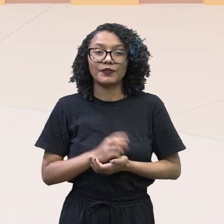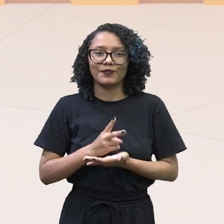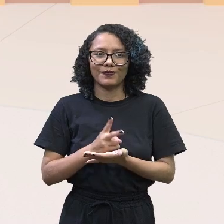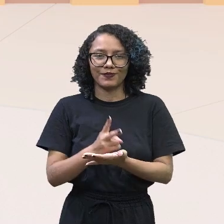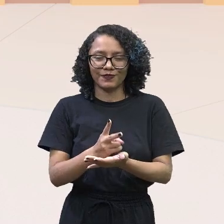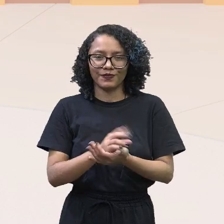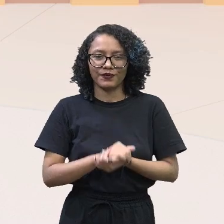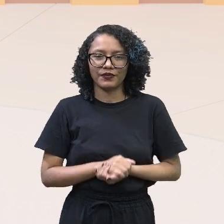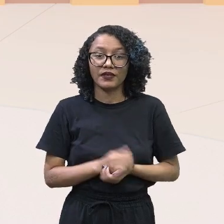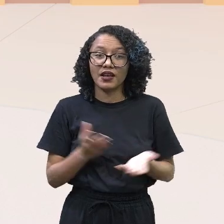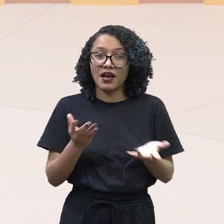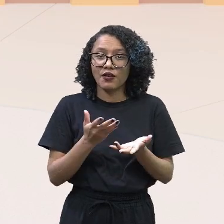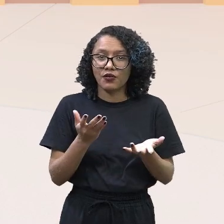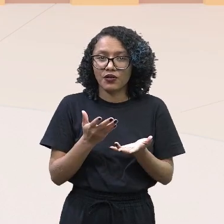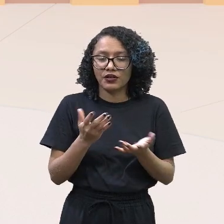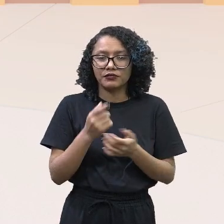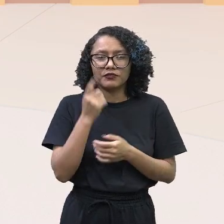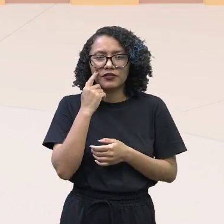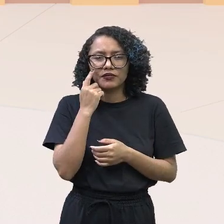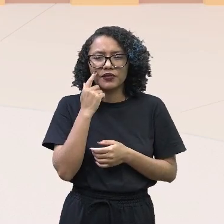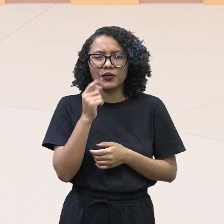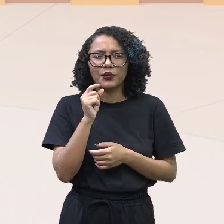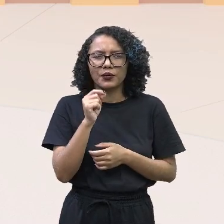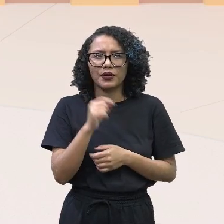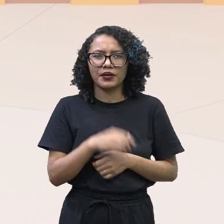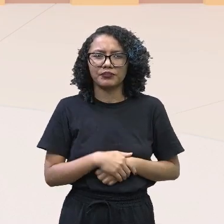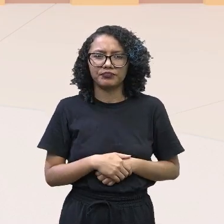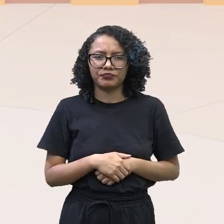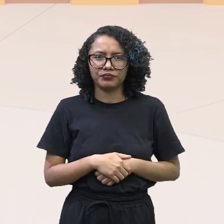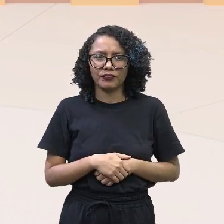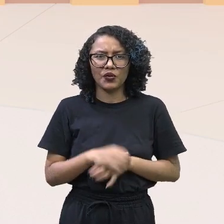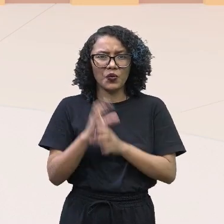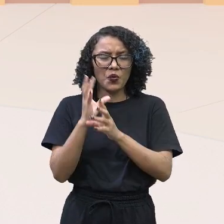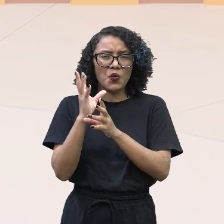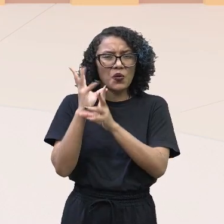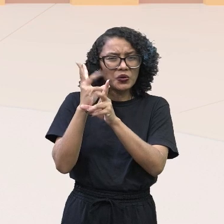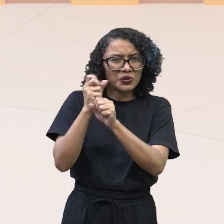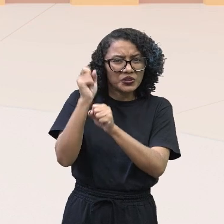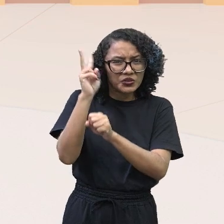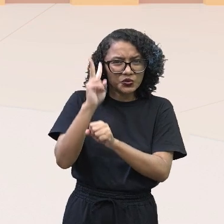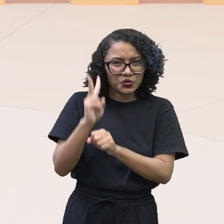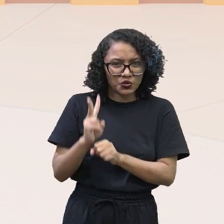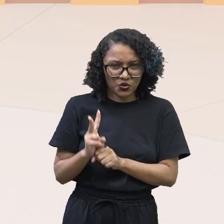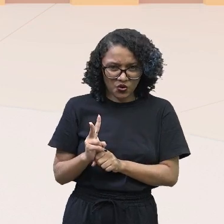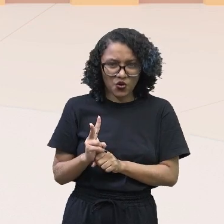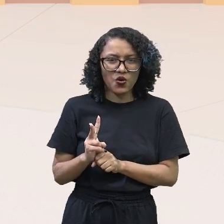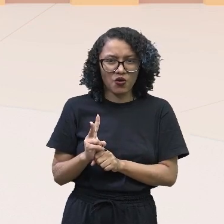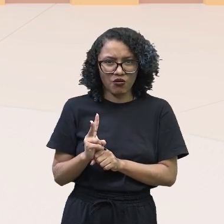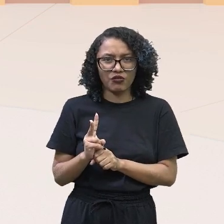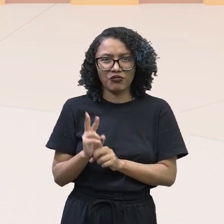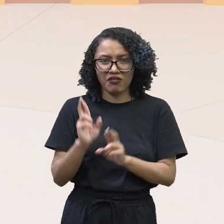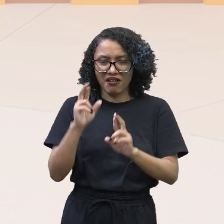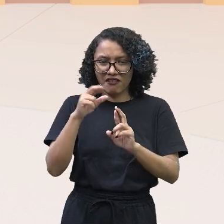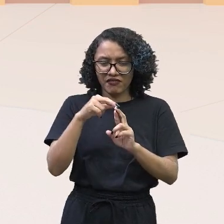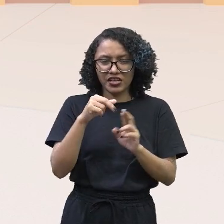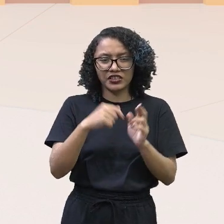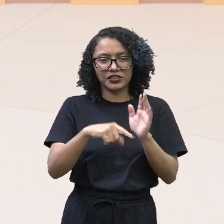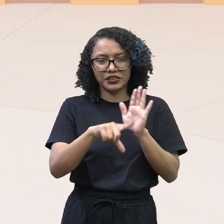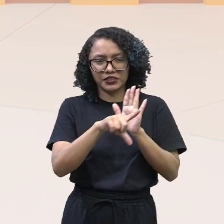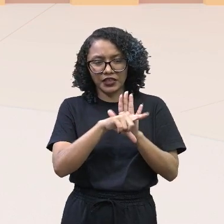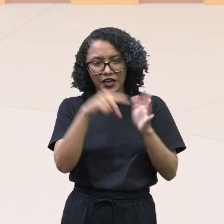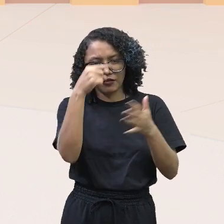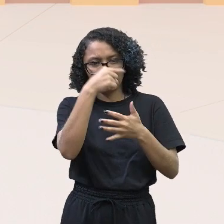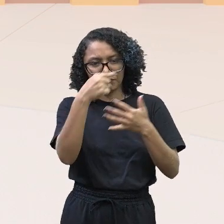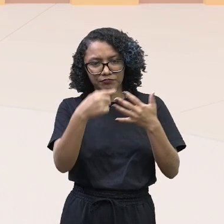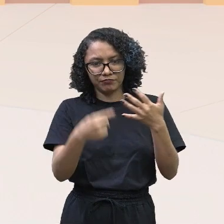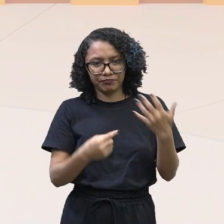Continuando, vamos observar agora uma linha do tempo que vai fazer referência justamente a essas leis abolicionistas. Vamos